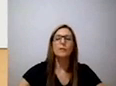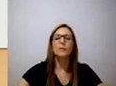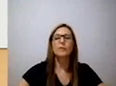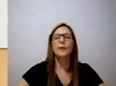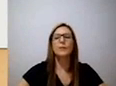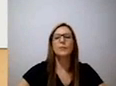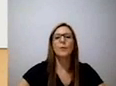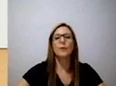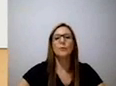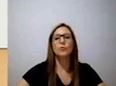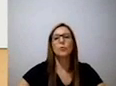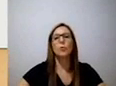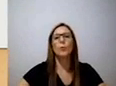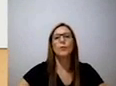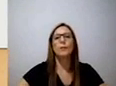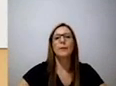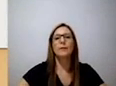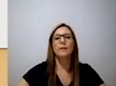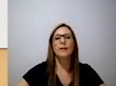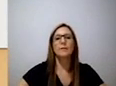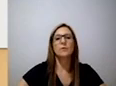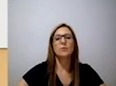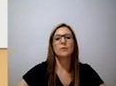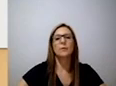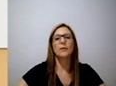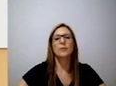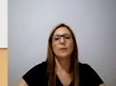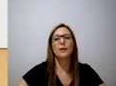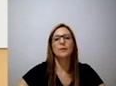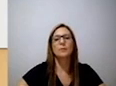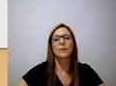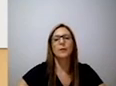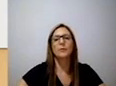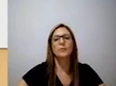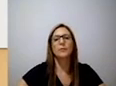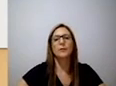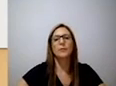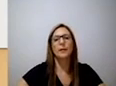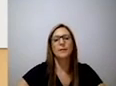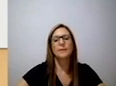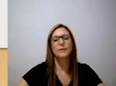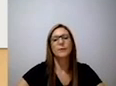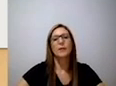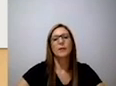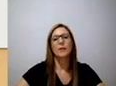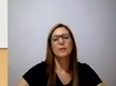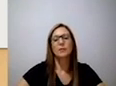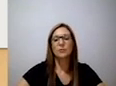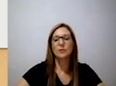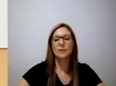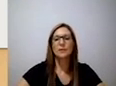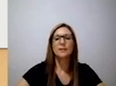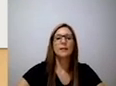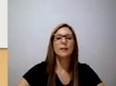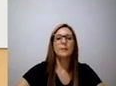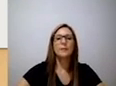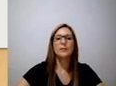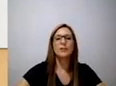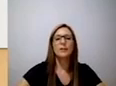Agora vamos falar dos métodos comportamentais, ou também chamados métodos naturais. Eles